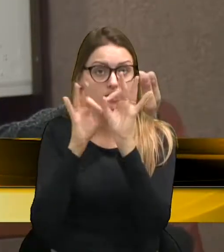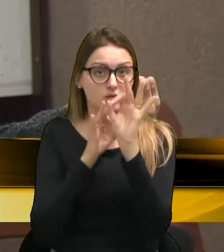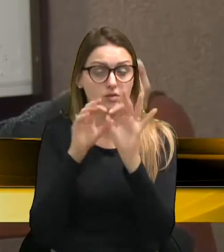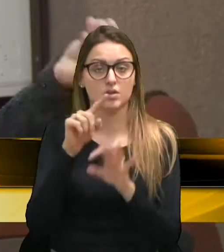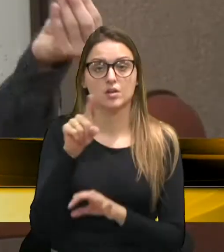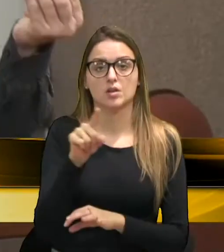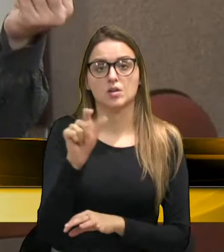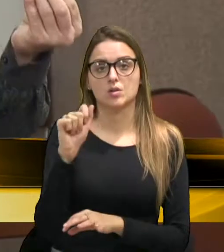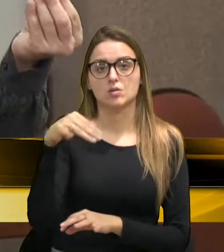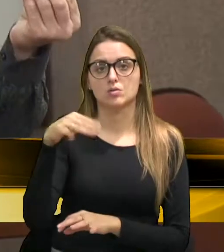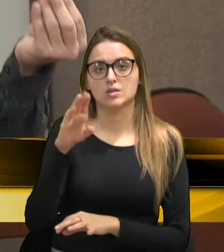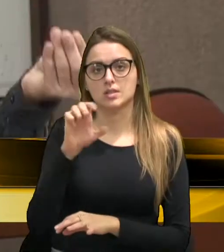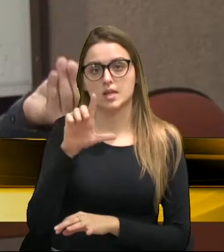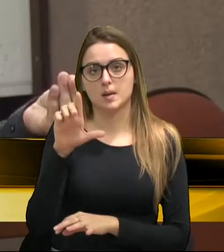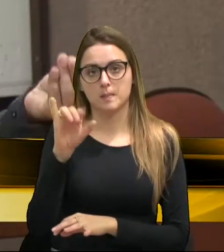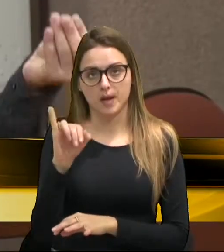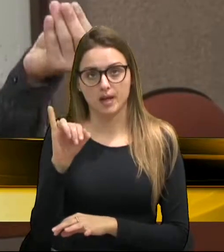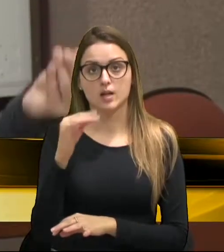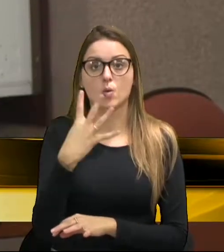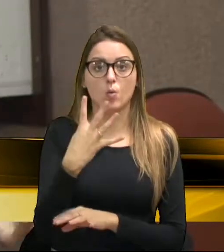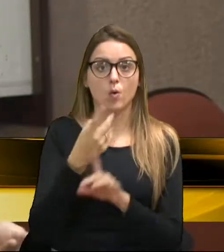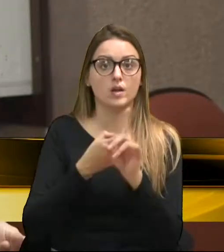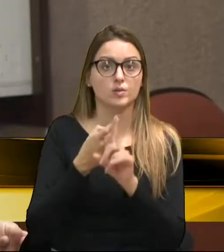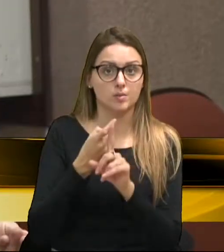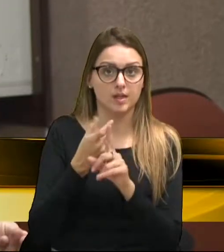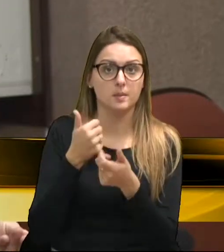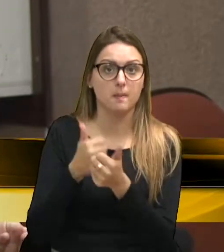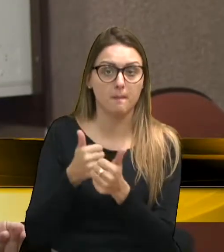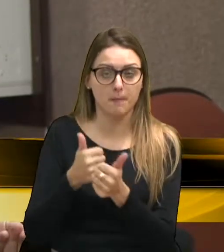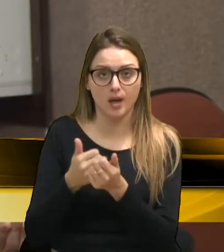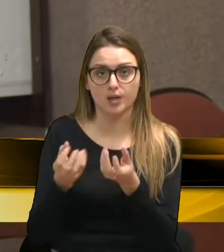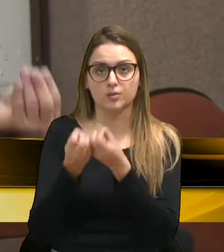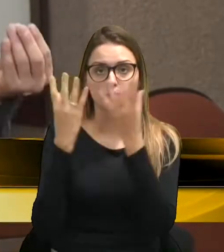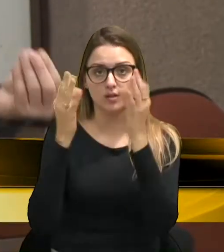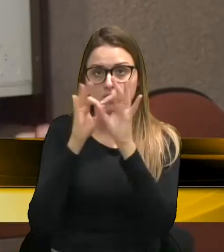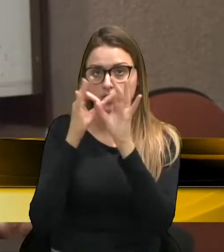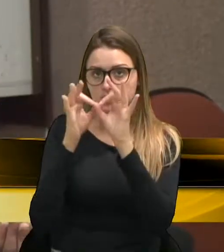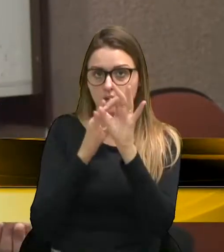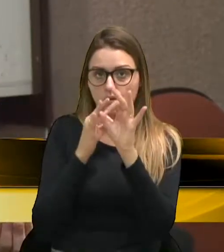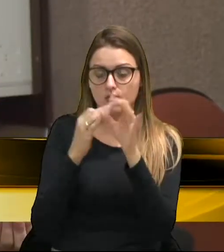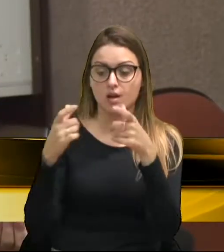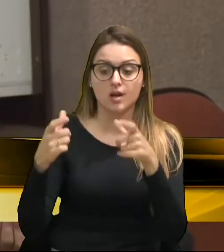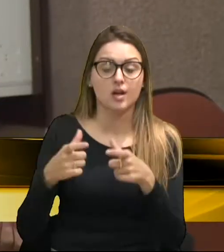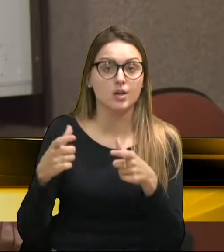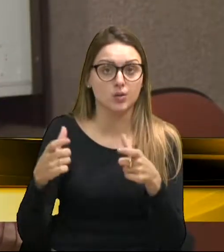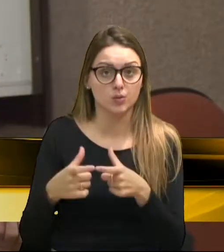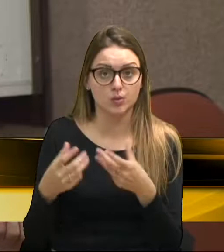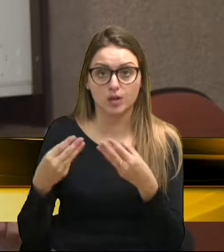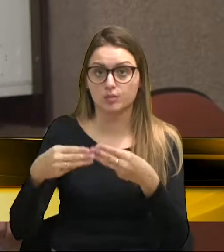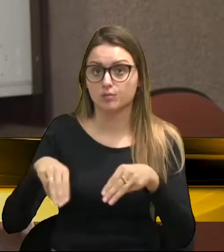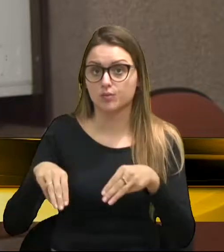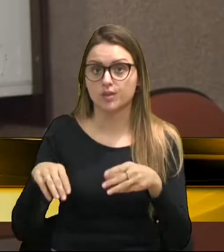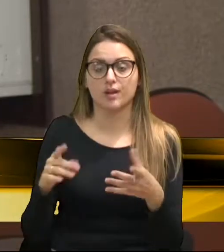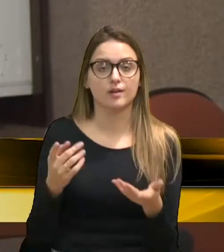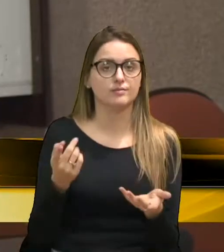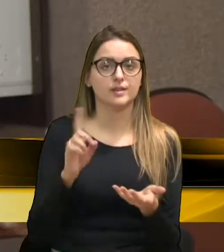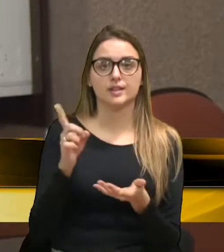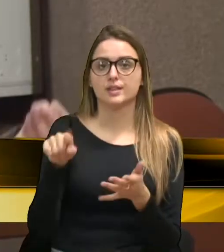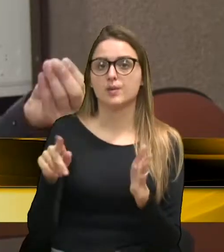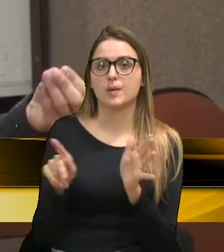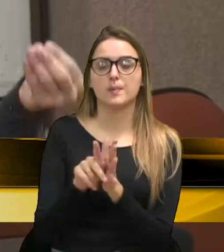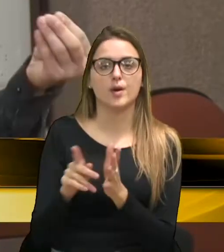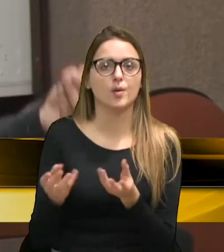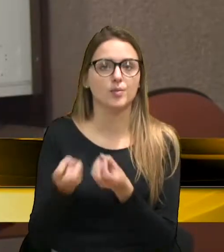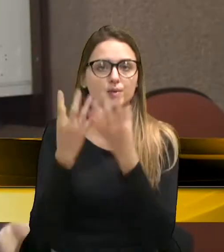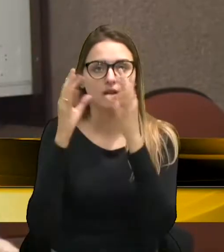por exemplo, nós estamos há 4 meses da festa da uva e aquele espaço, que não é um espaço da festa da uva, é um